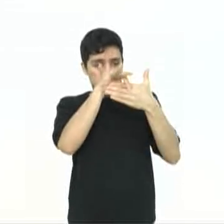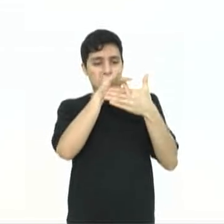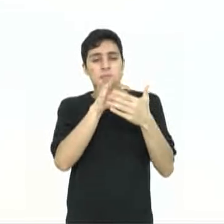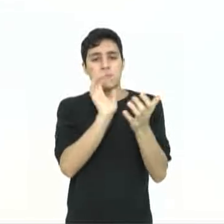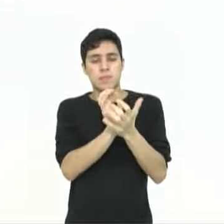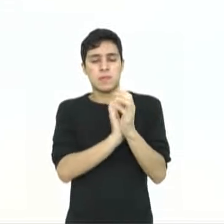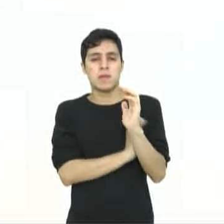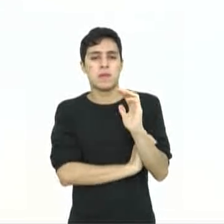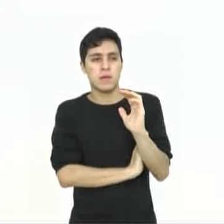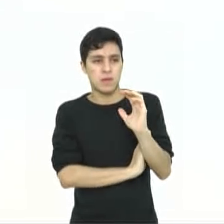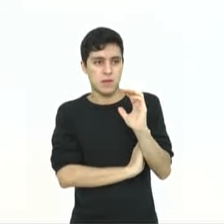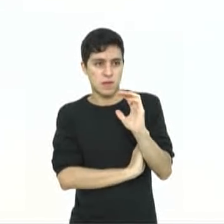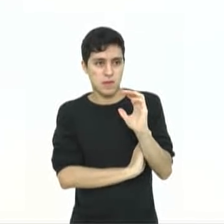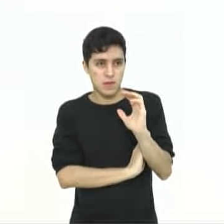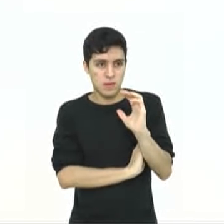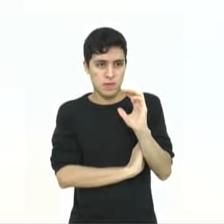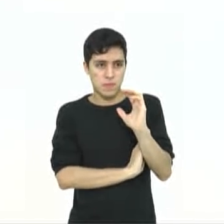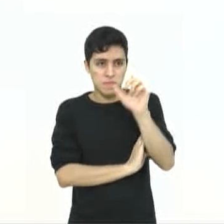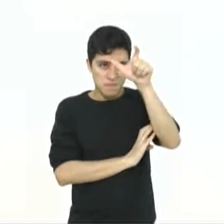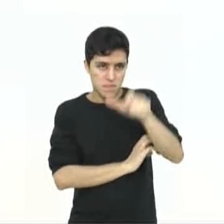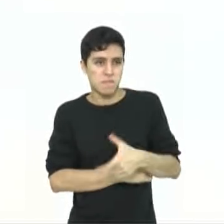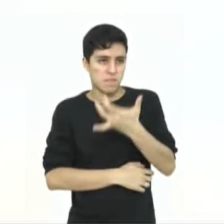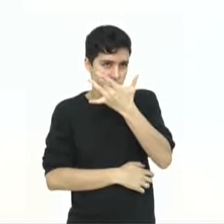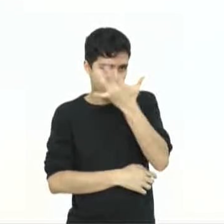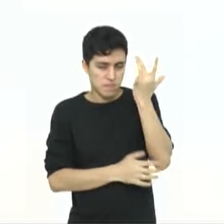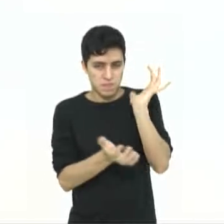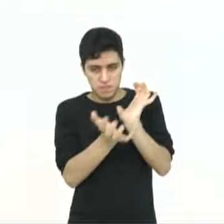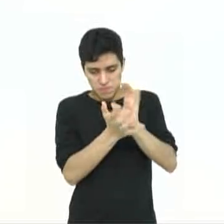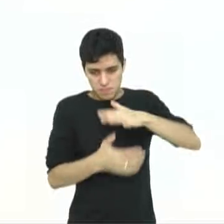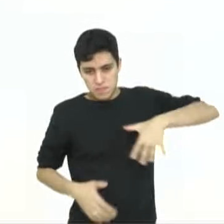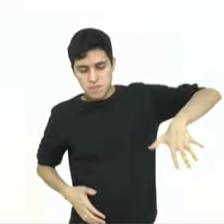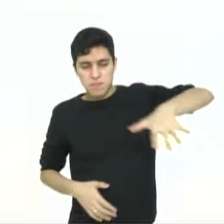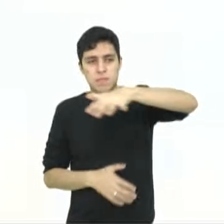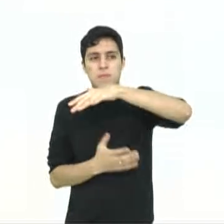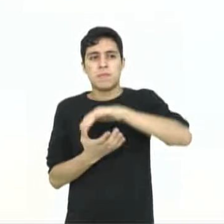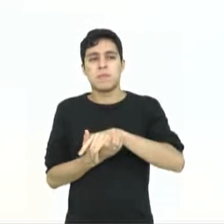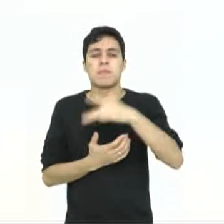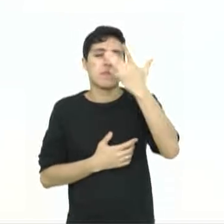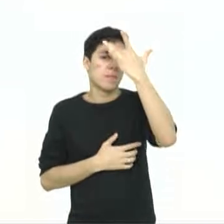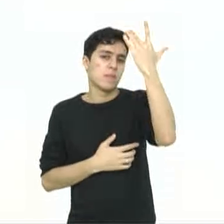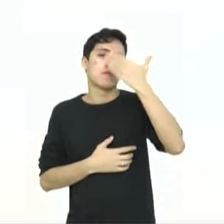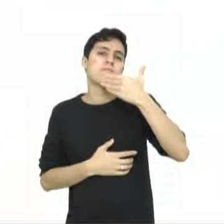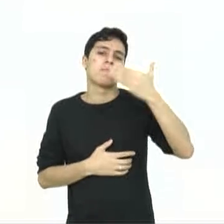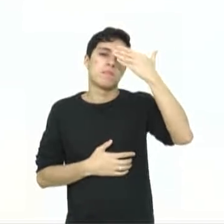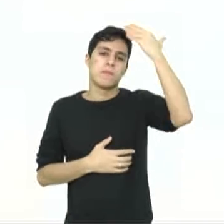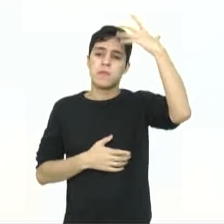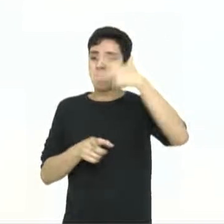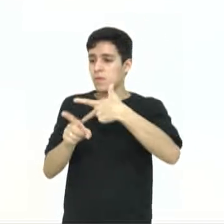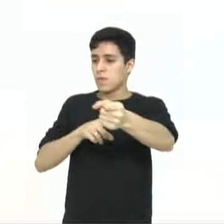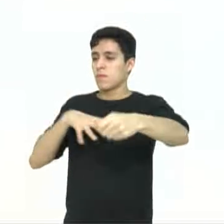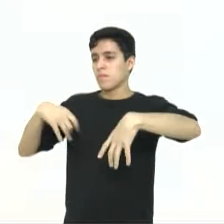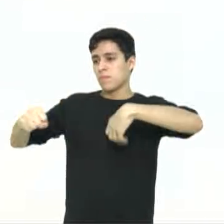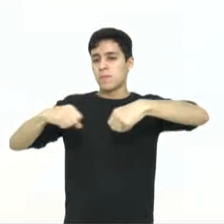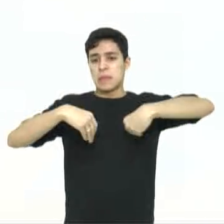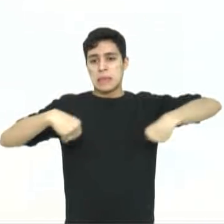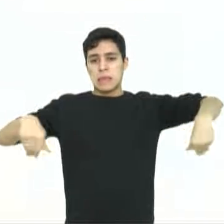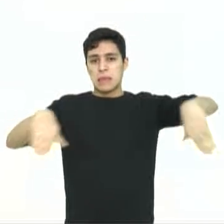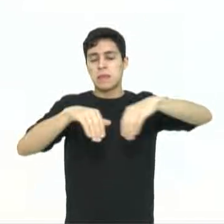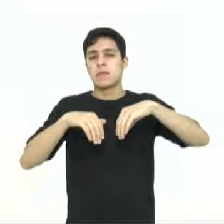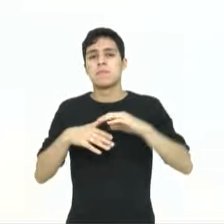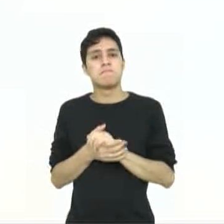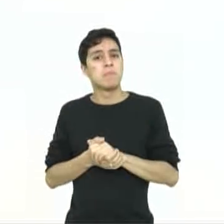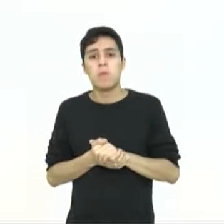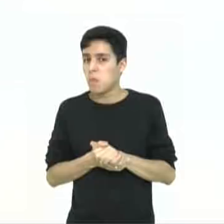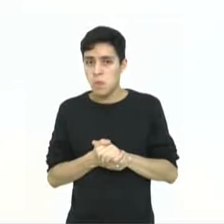100, exatamente o que o professor está falando. Em 100 anos, a contar da morte de Maomé, criaram um imenso império, que ia desde as fronteiras da China,